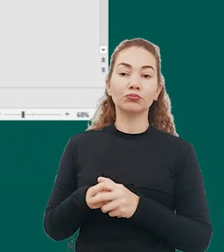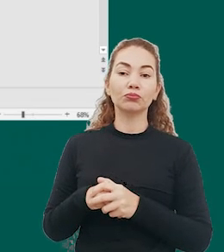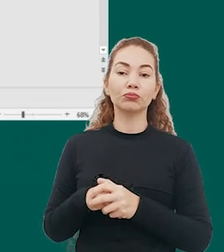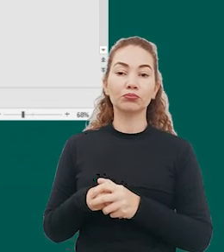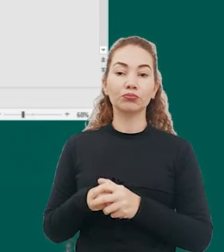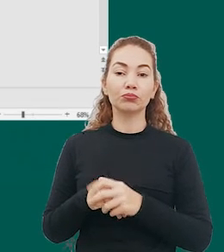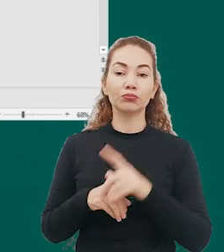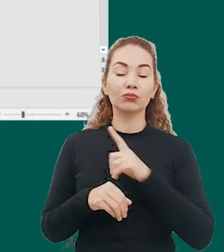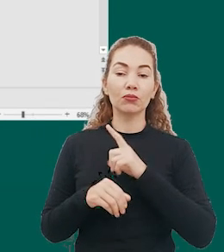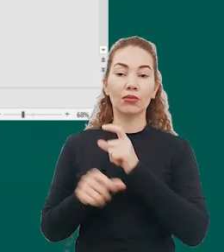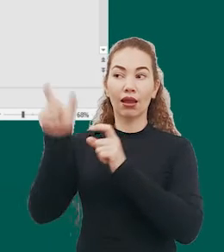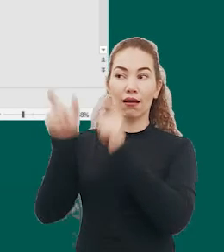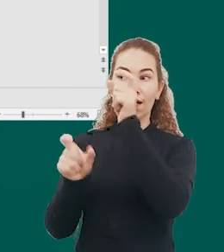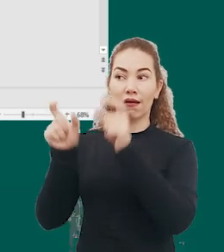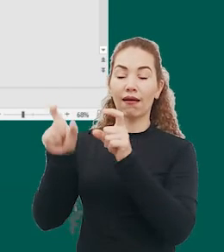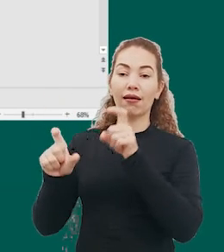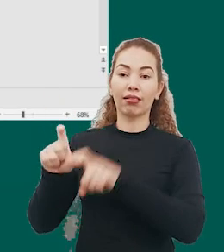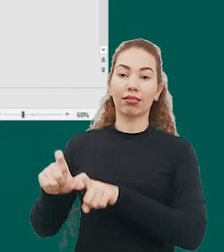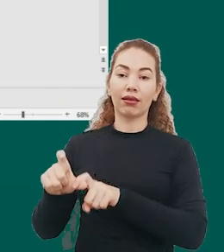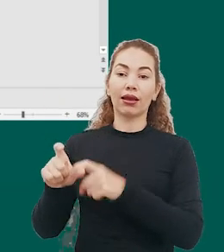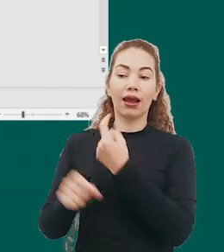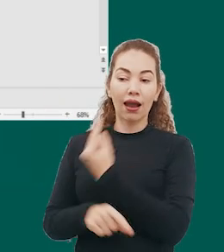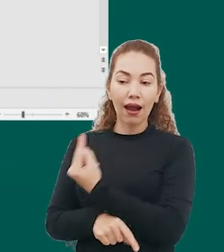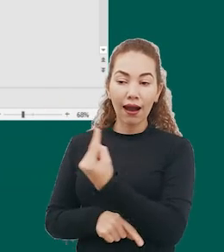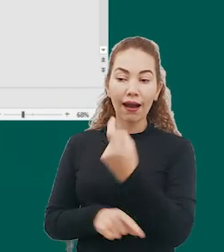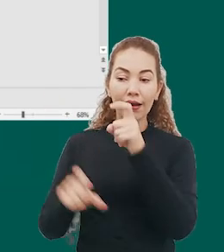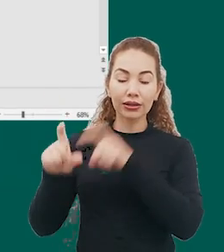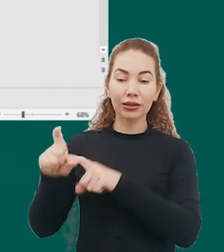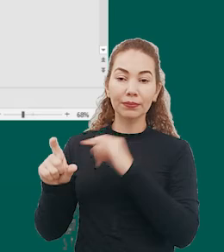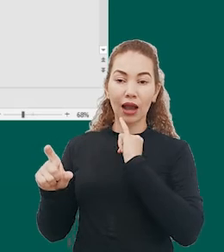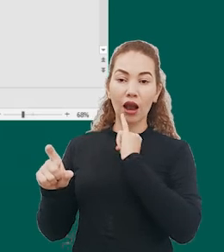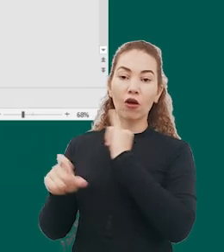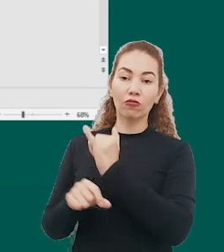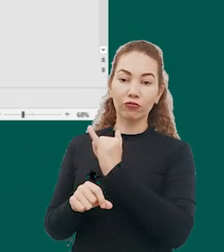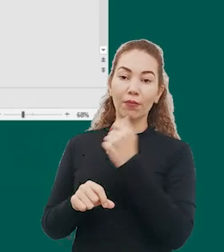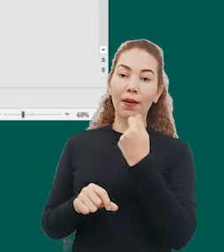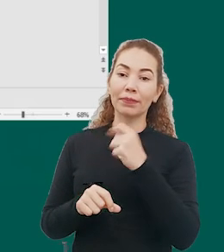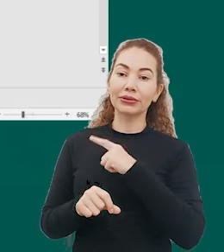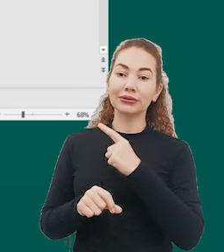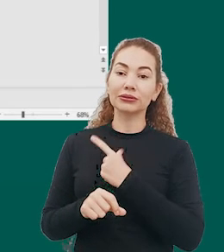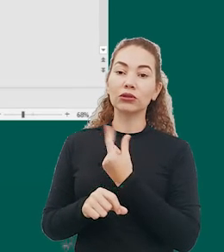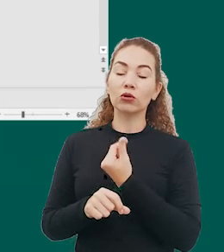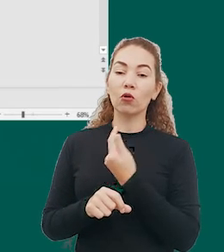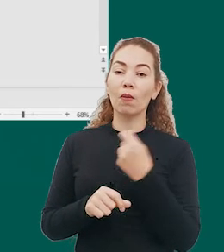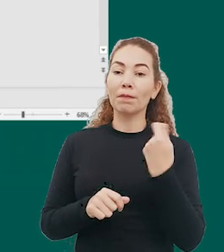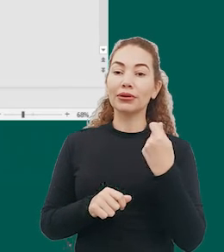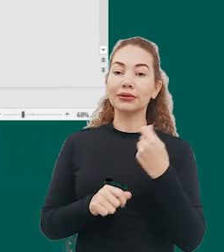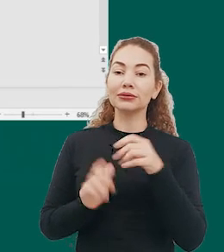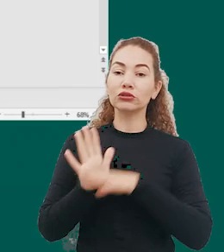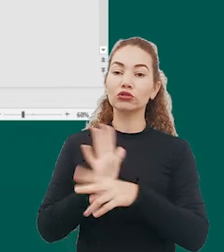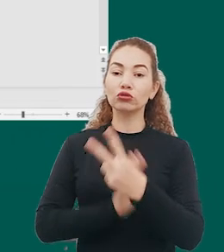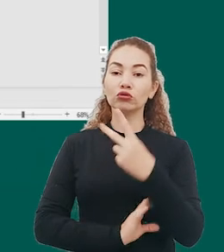os dependentes. Cada dependente que nós informarmos, nós vamos ter o valor a deduzir de R$